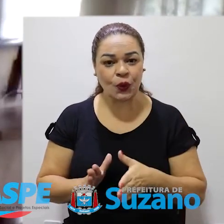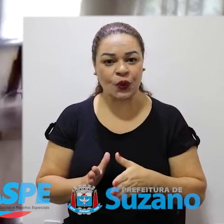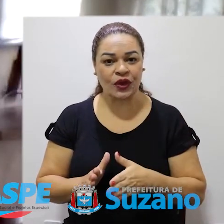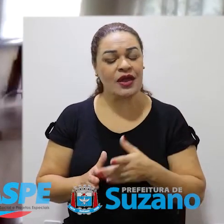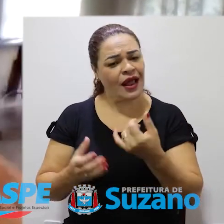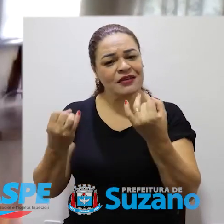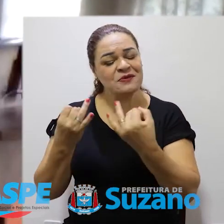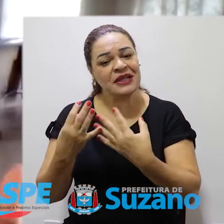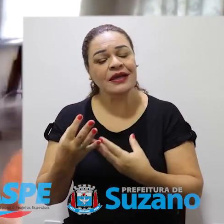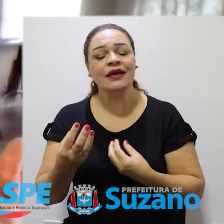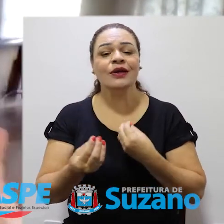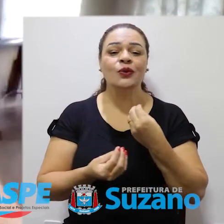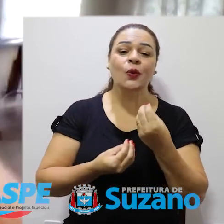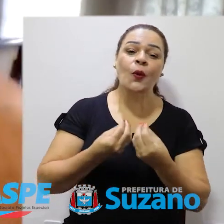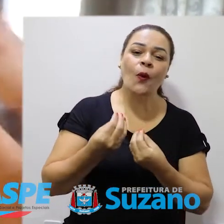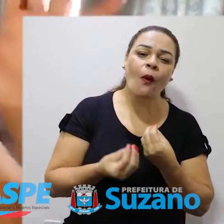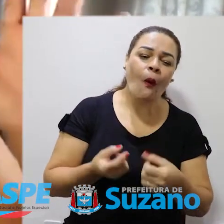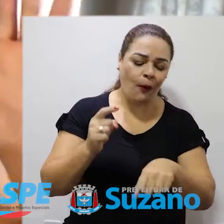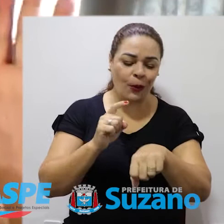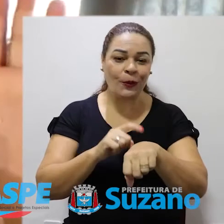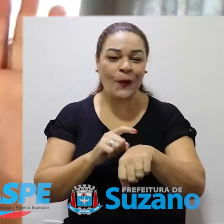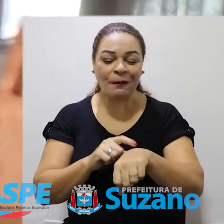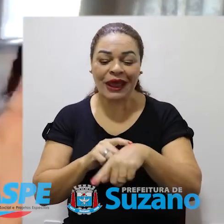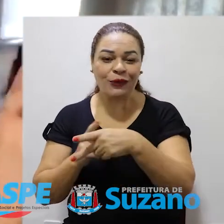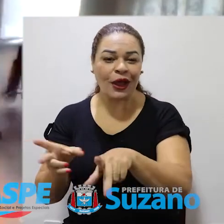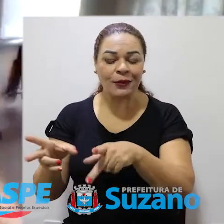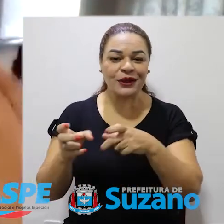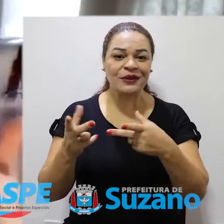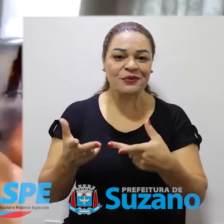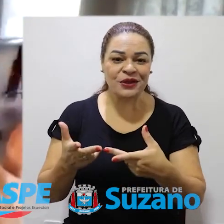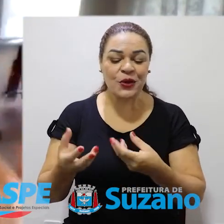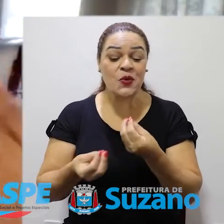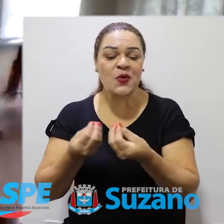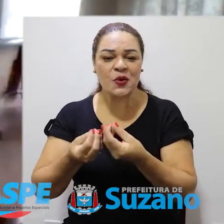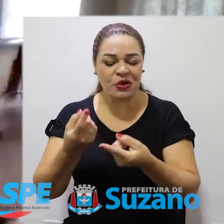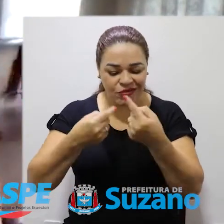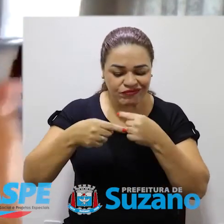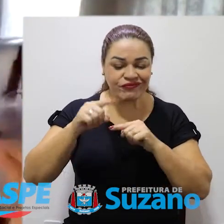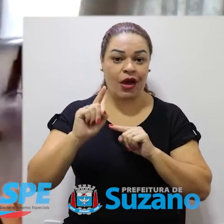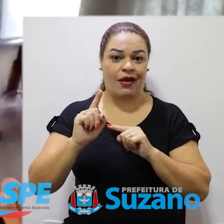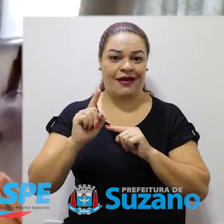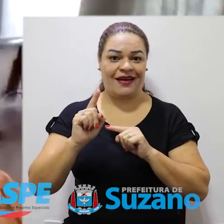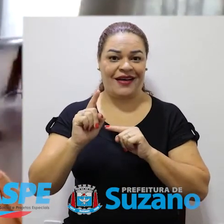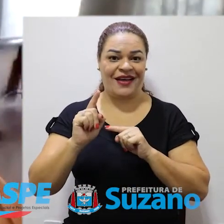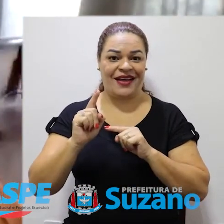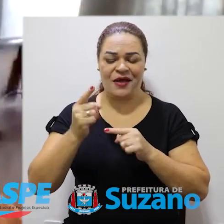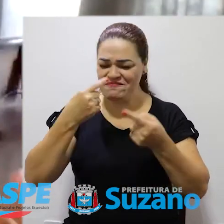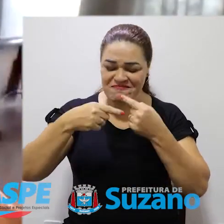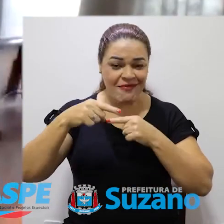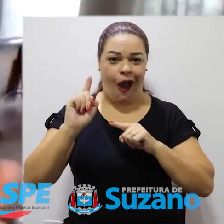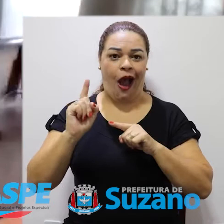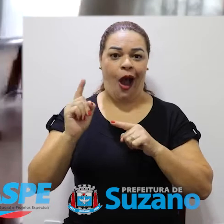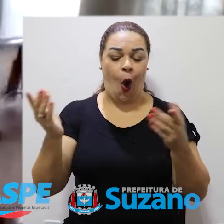teve contato com a língua de sinais, a partir de que momento que ele dá um start, como que ele desenvolve, e hoje ele é uma